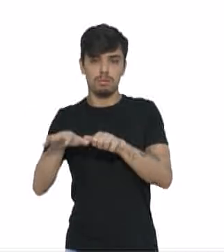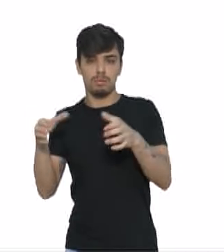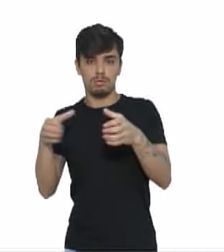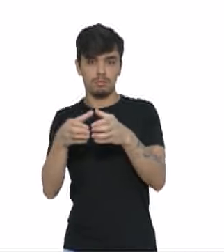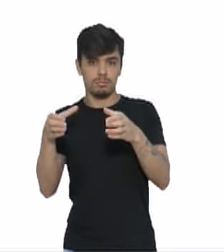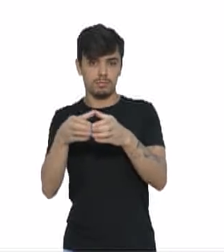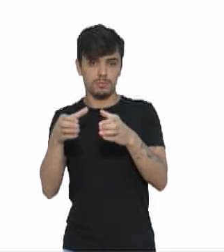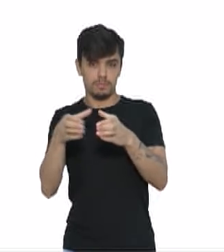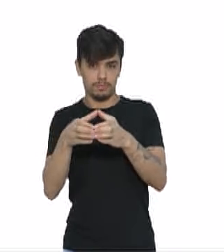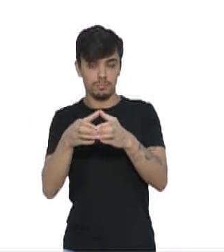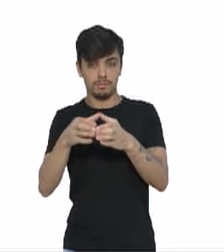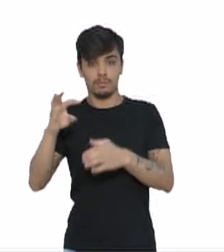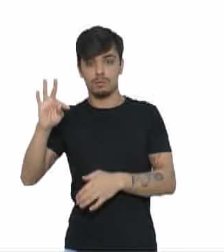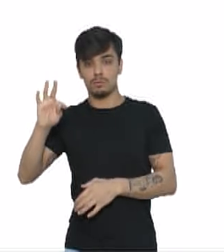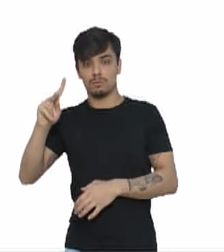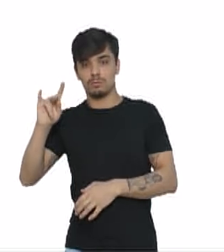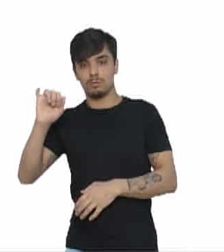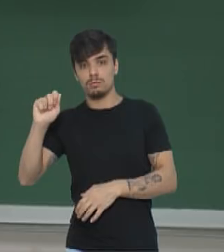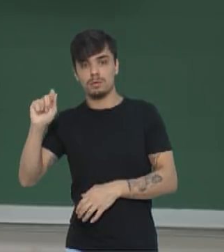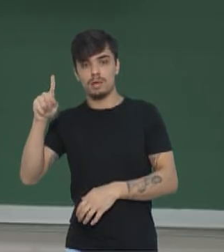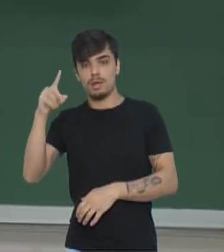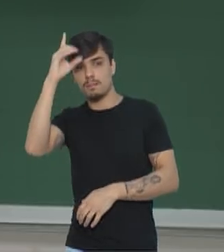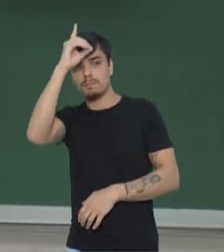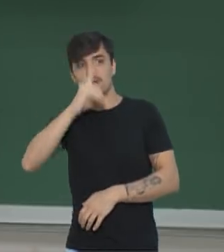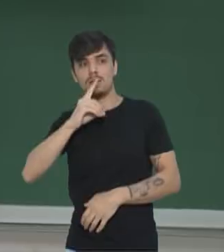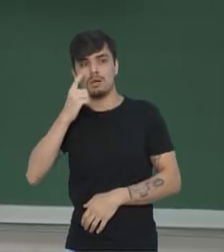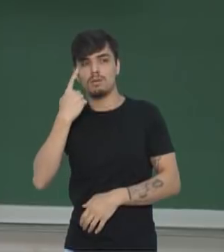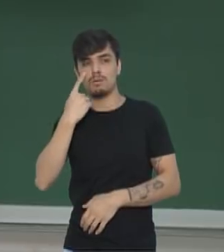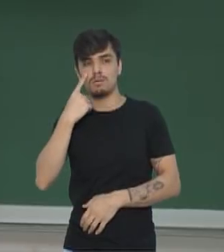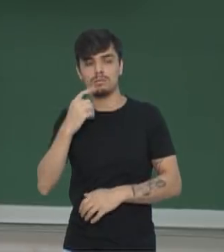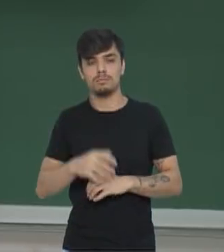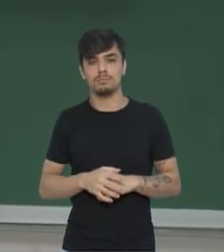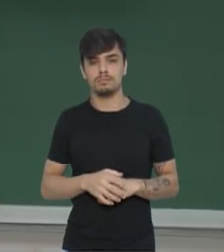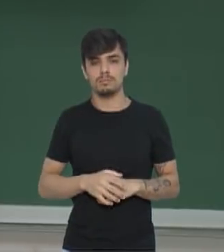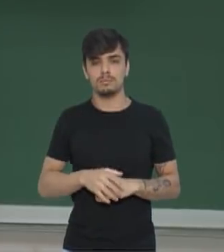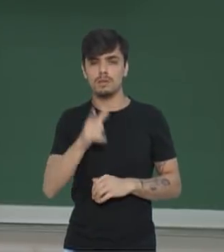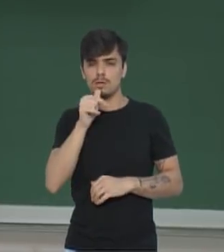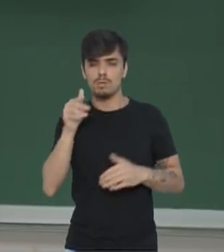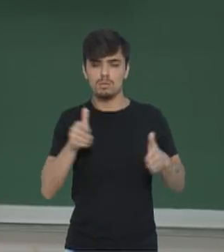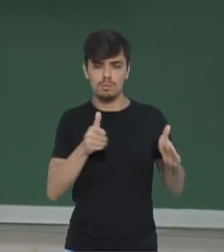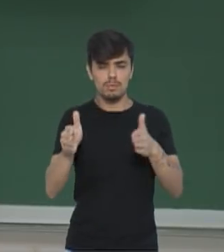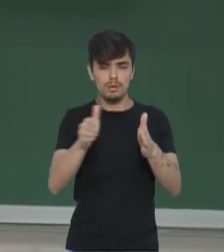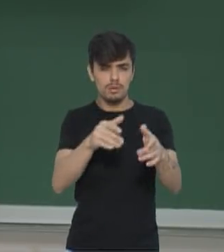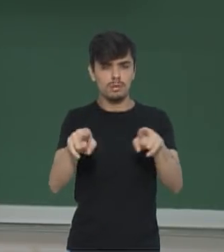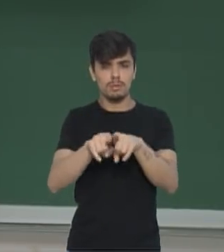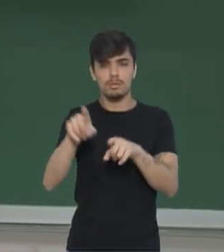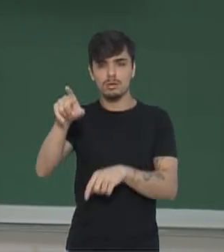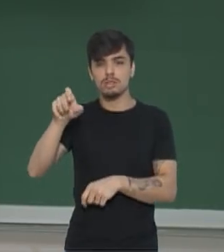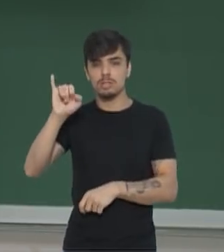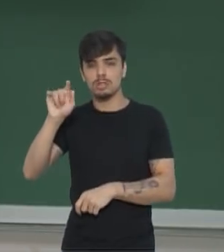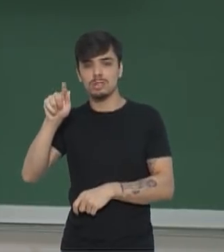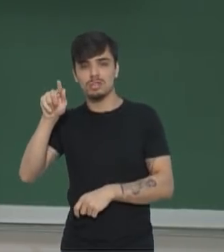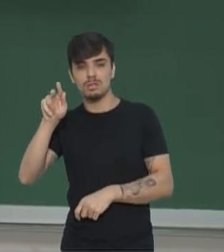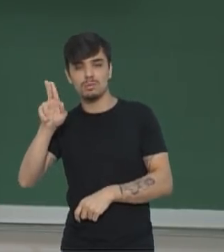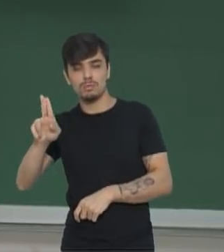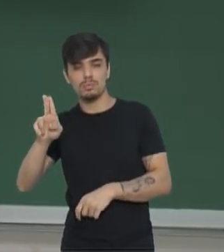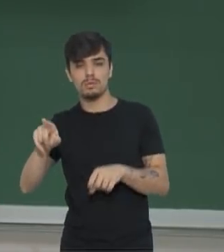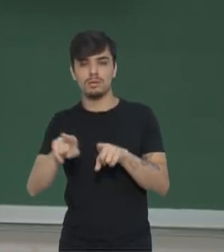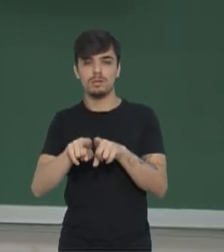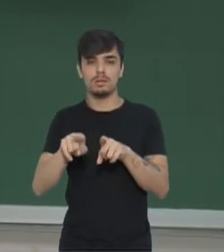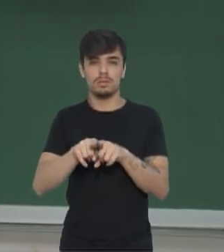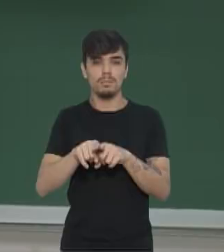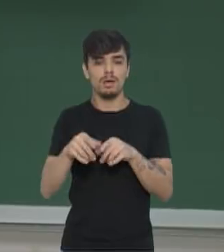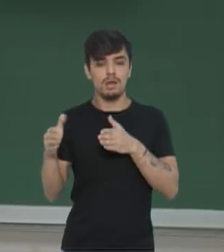Os tupis-guaranis, em amarelo, ficam aqui na região do Xingu, do rio Tapajós, também numa das margens do Vale do Rio